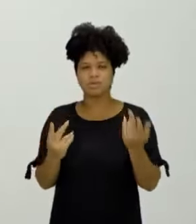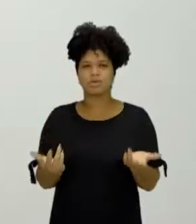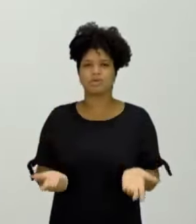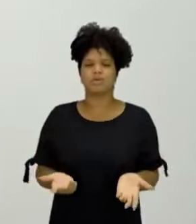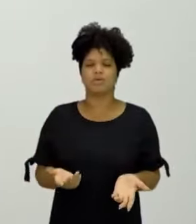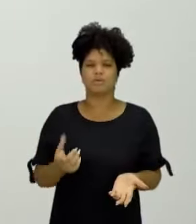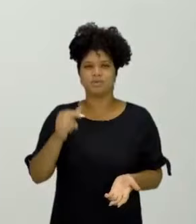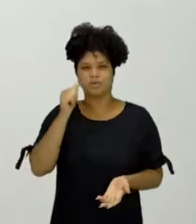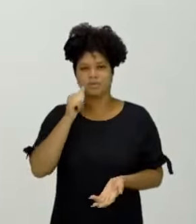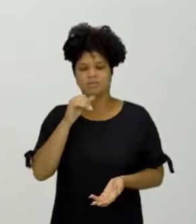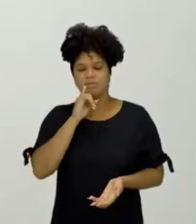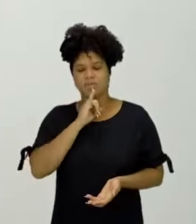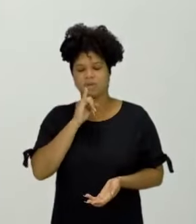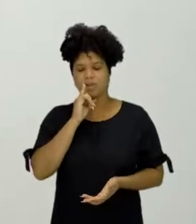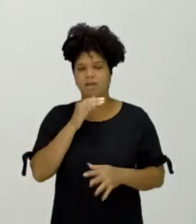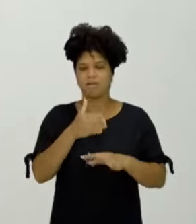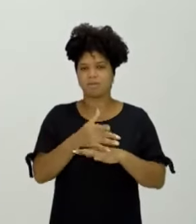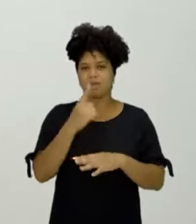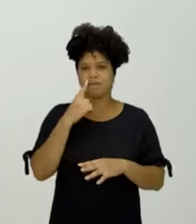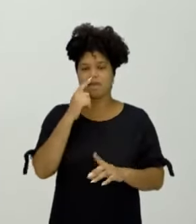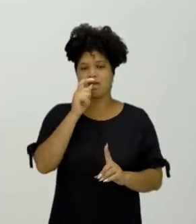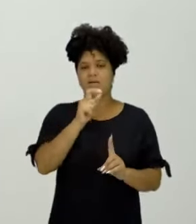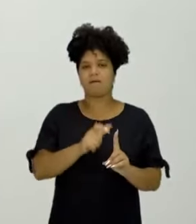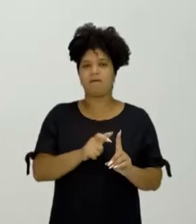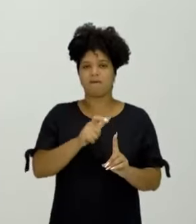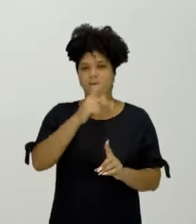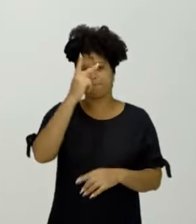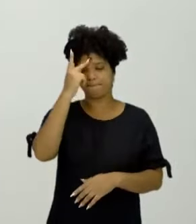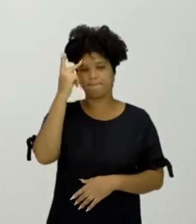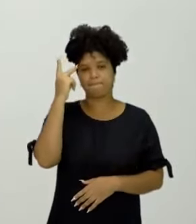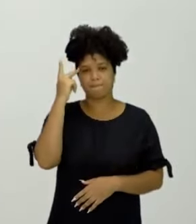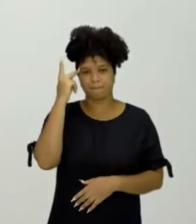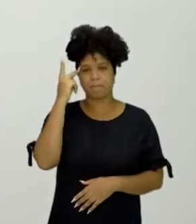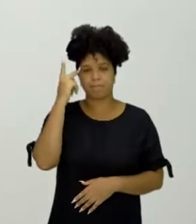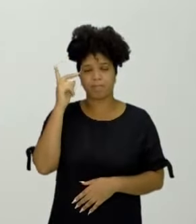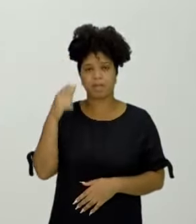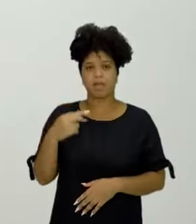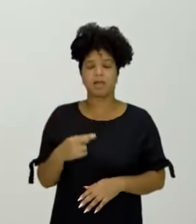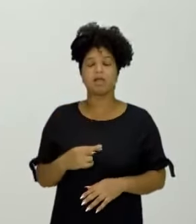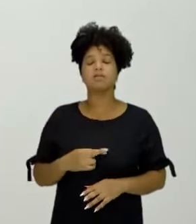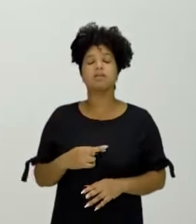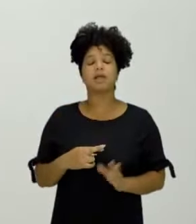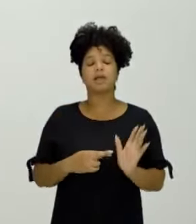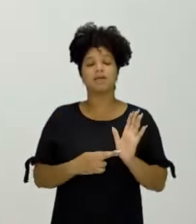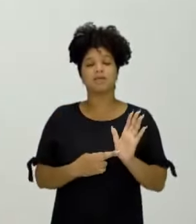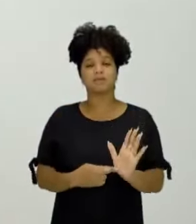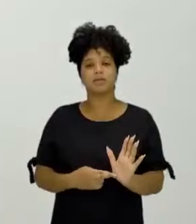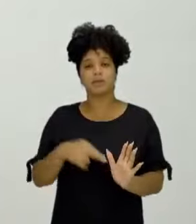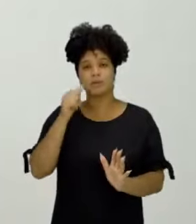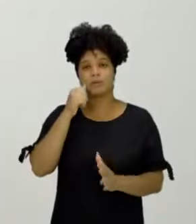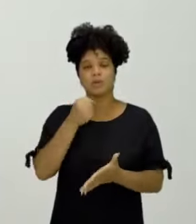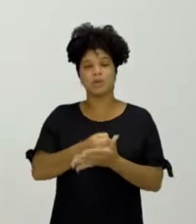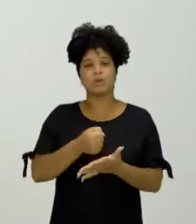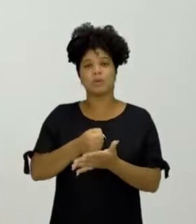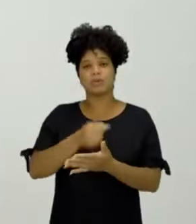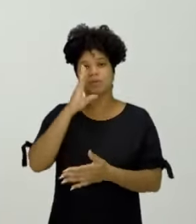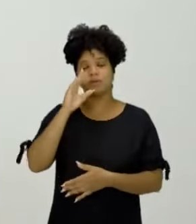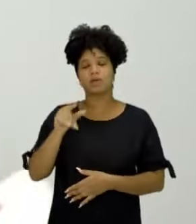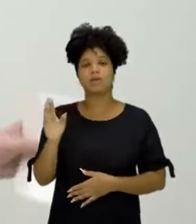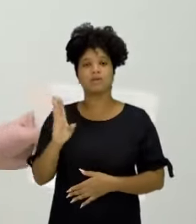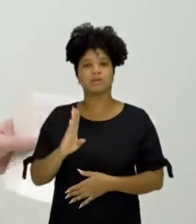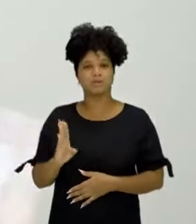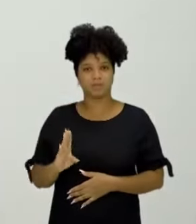contexto. E a gente tem esses personagens femininos que vão representar essa luta da mulher, principalmente aqui no Brasil, né? Sim. A gente está